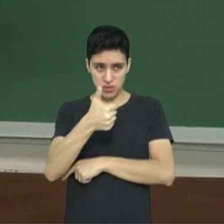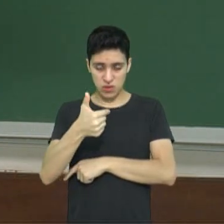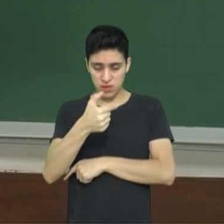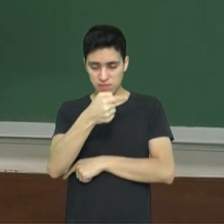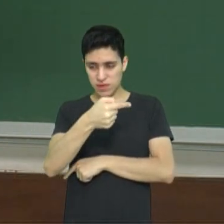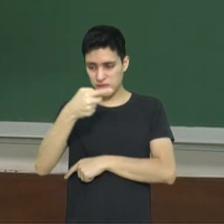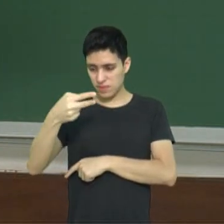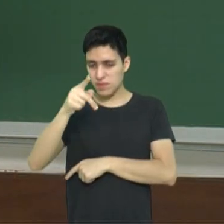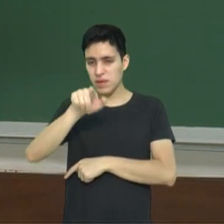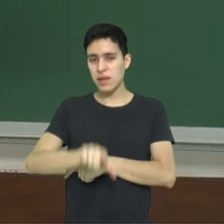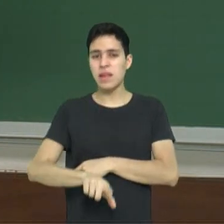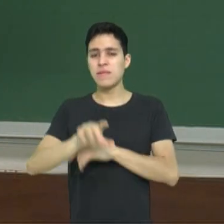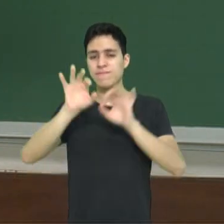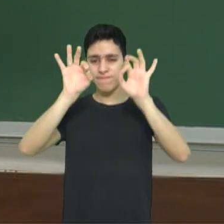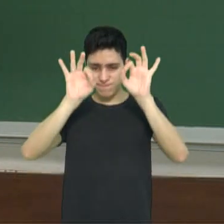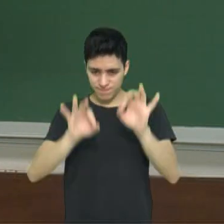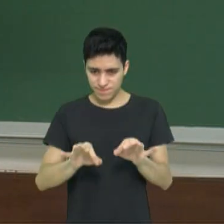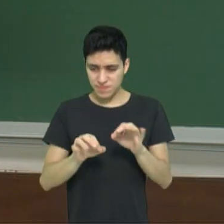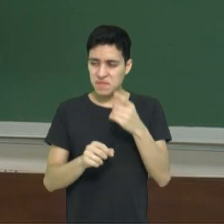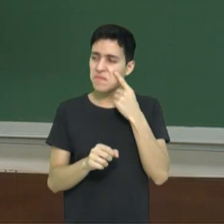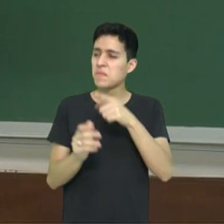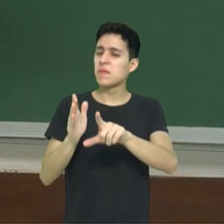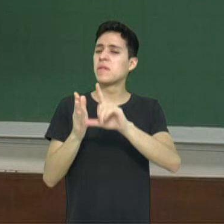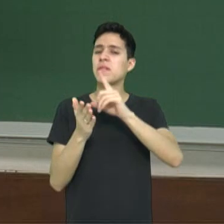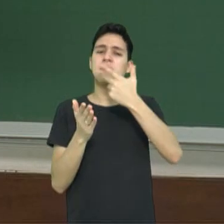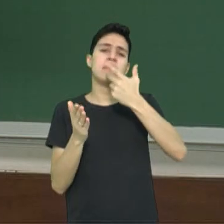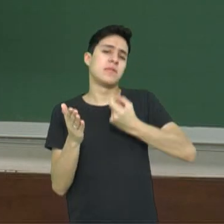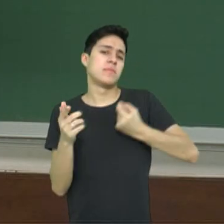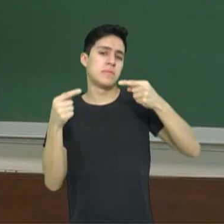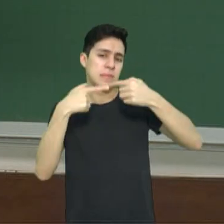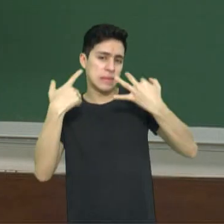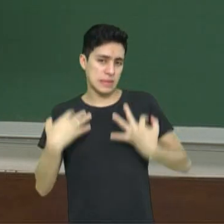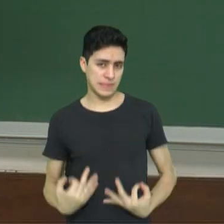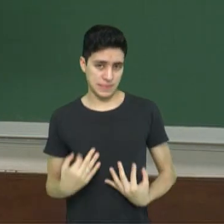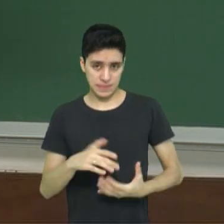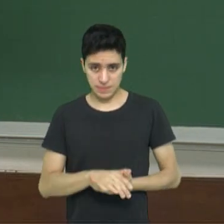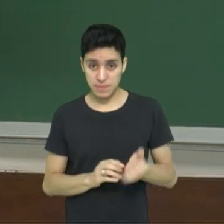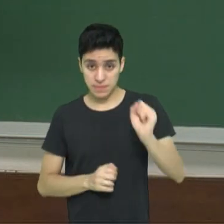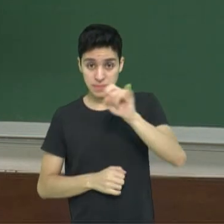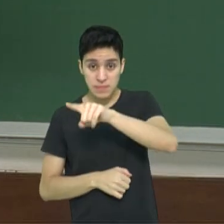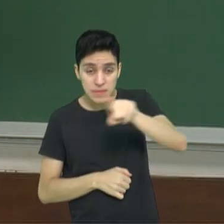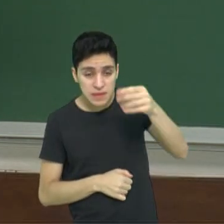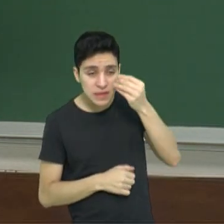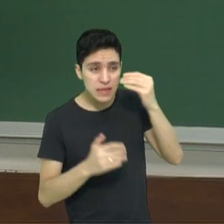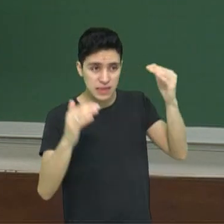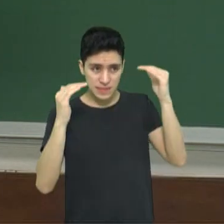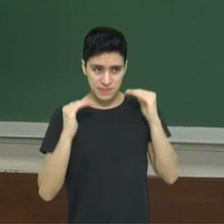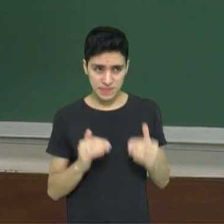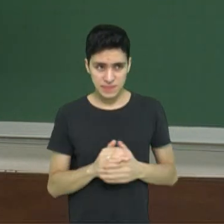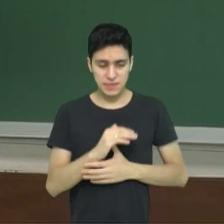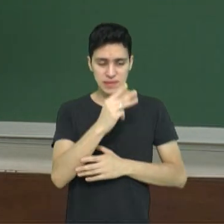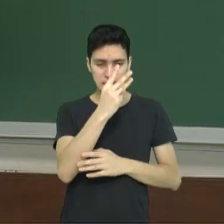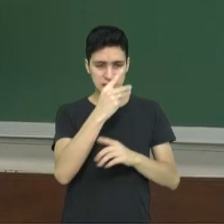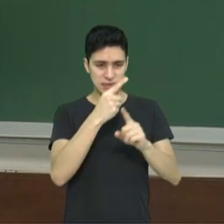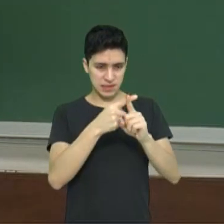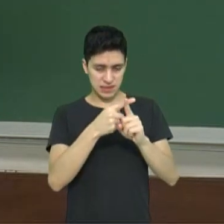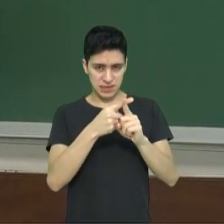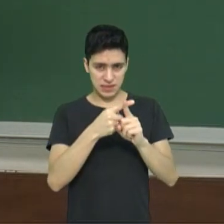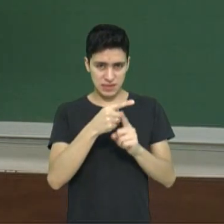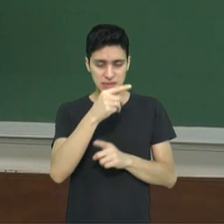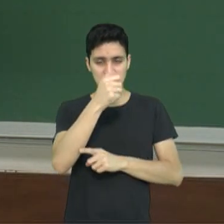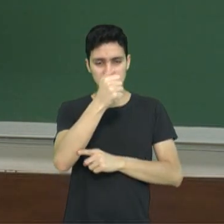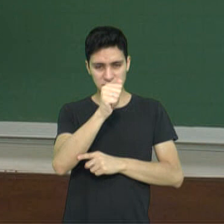2 dá exatamente o que ele disse que ia dar. E se você testar na segunda, ó, 3 vezes o A, que